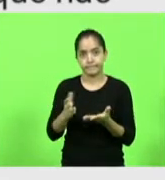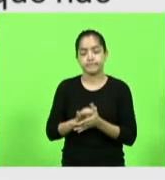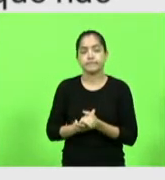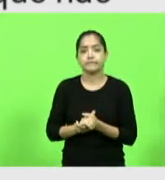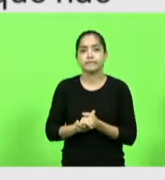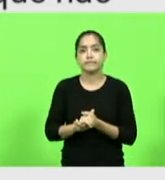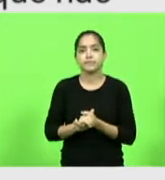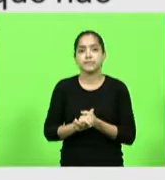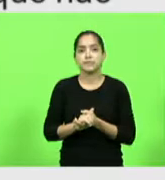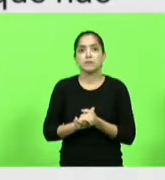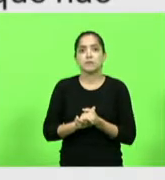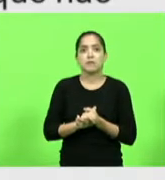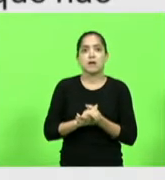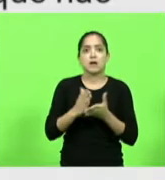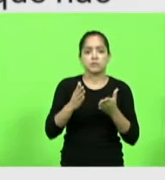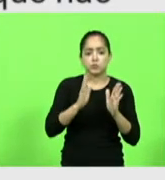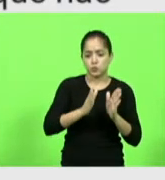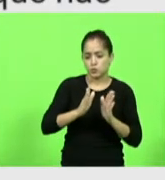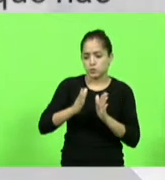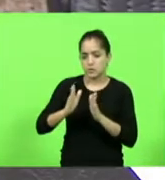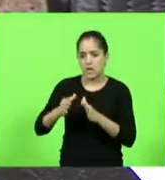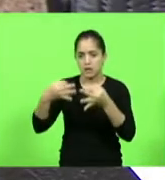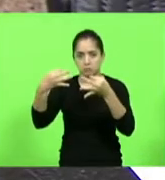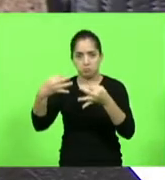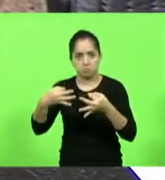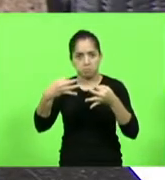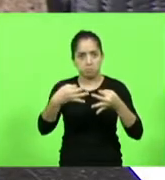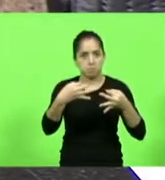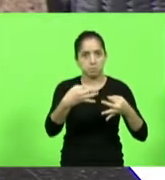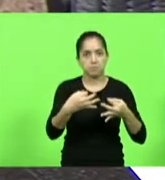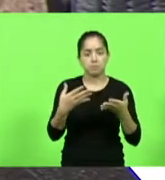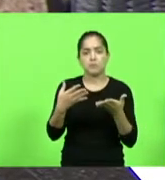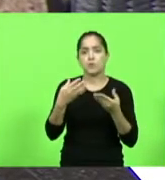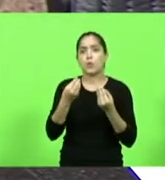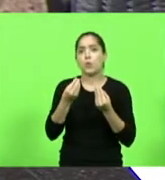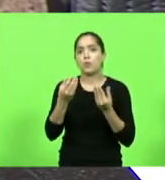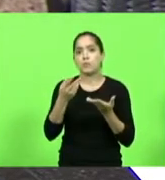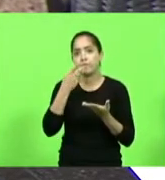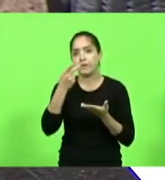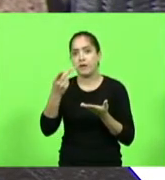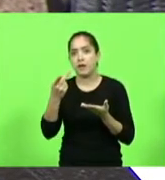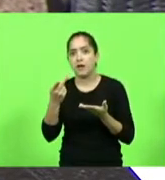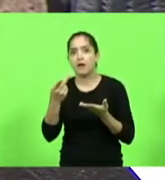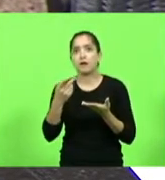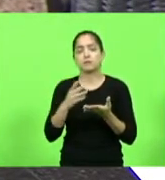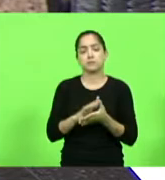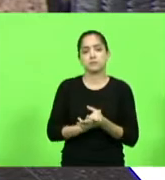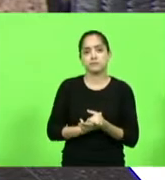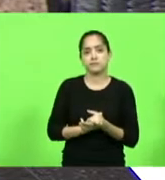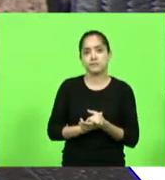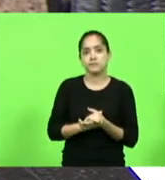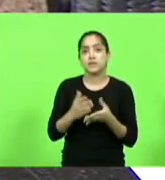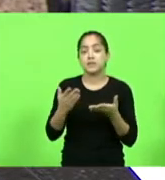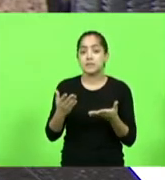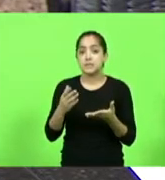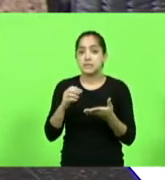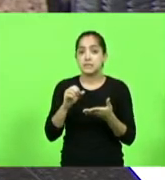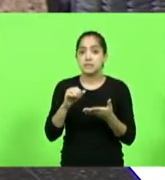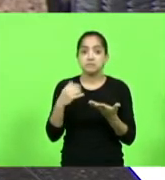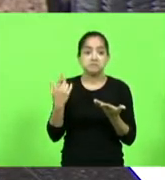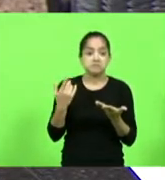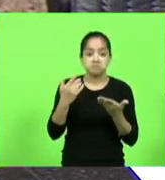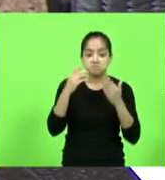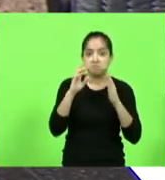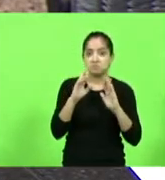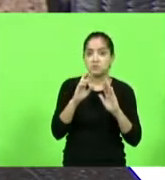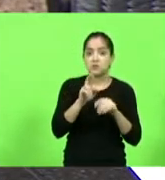estar com a casa em ordem? Como que a gente pode falar isso, que a gente cuidou da nossa casa, se nós não cuidamos da